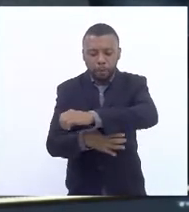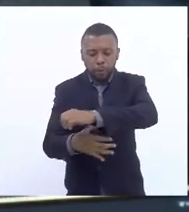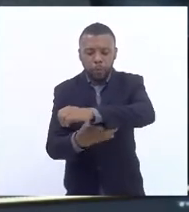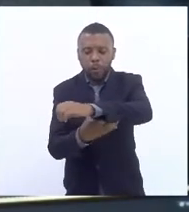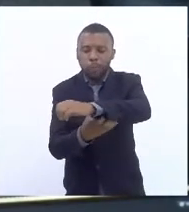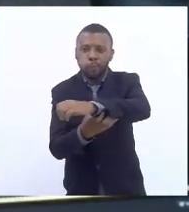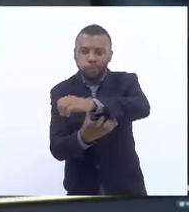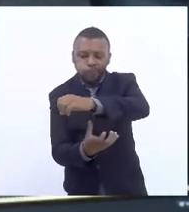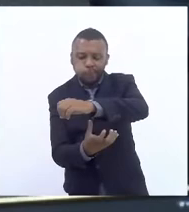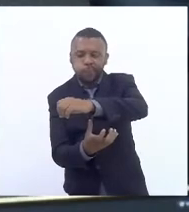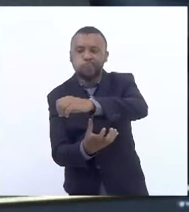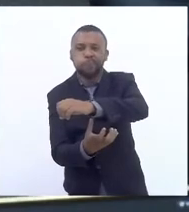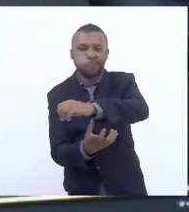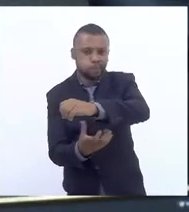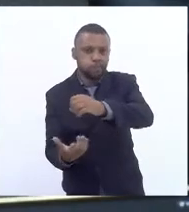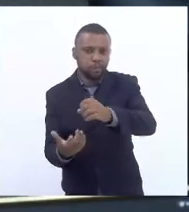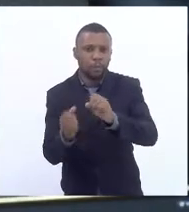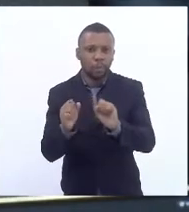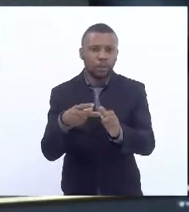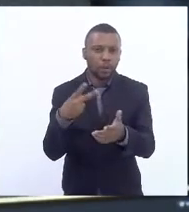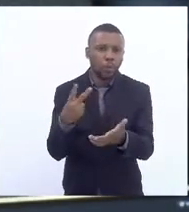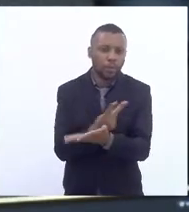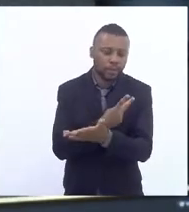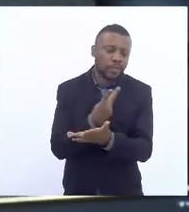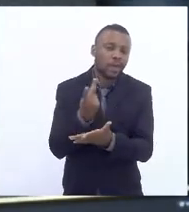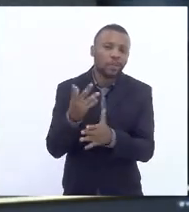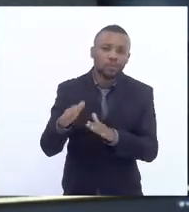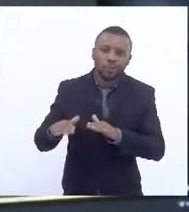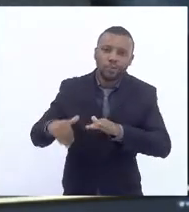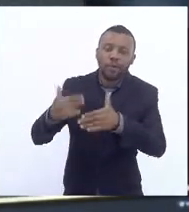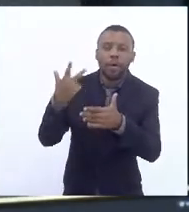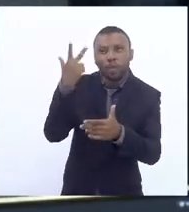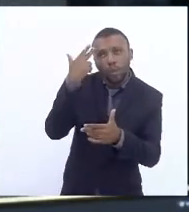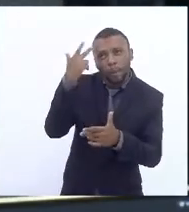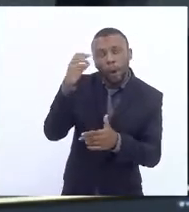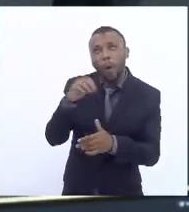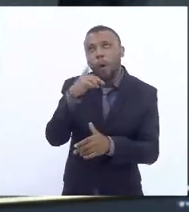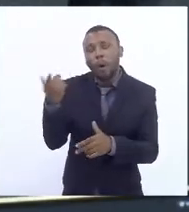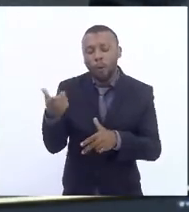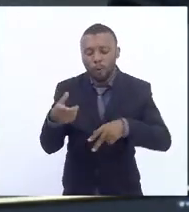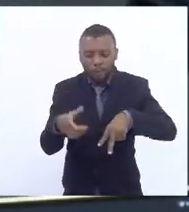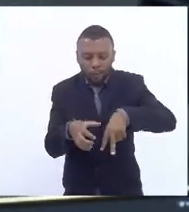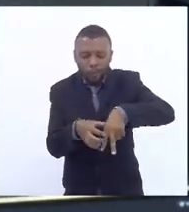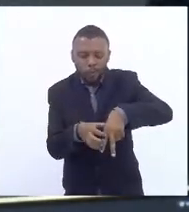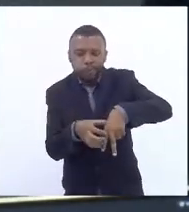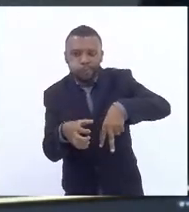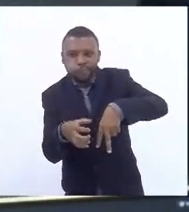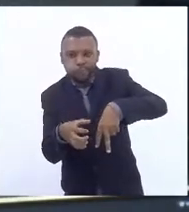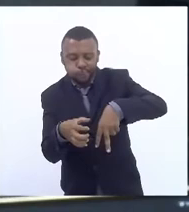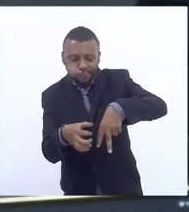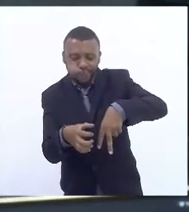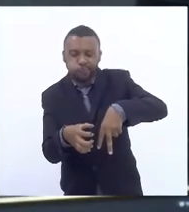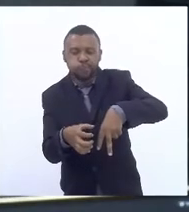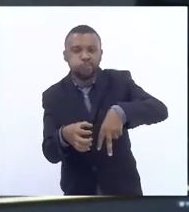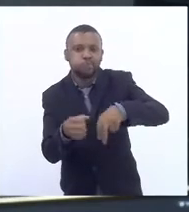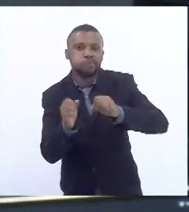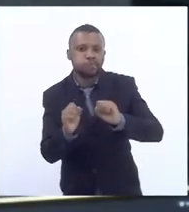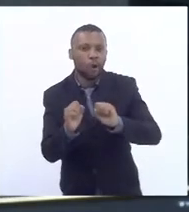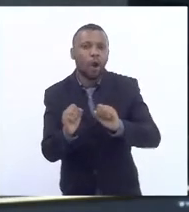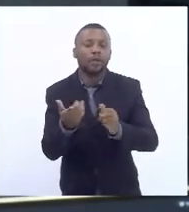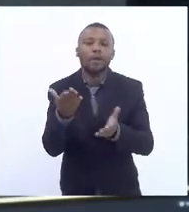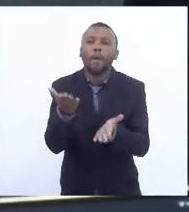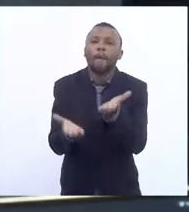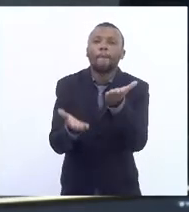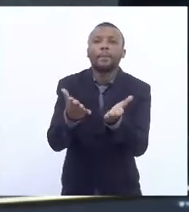de líquido ocorrendo por desenvolvimento normal ou lesão linfática. Sua instalação leva ao aumento de volume e peso